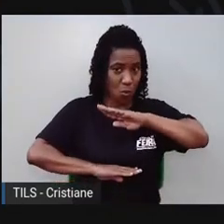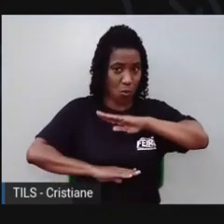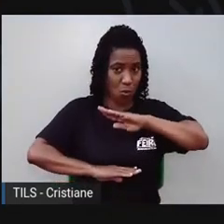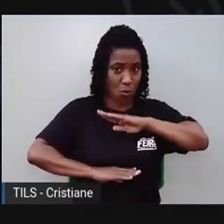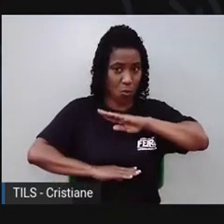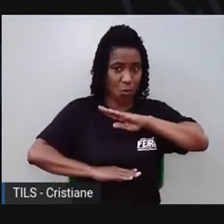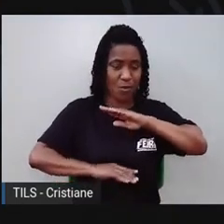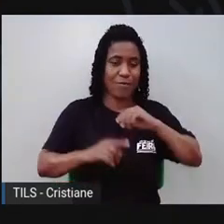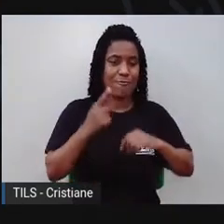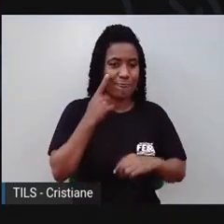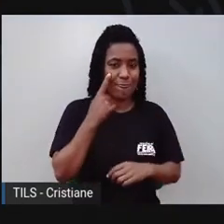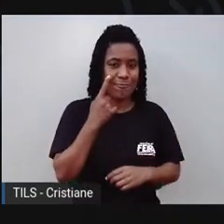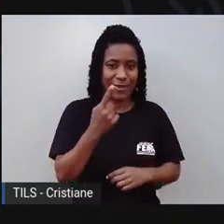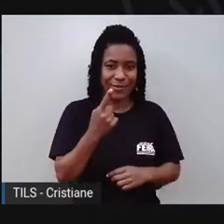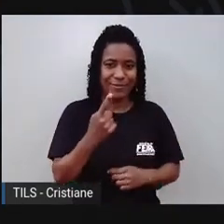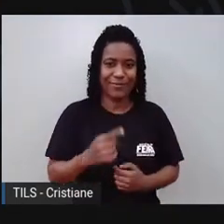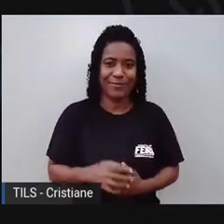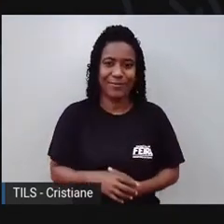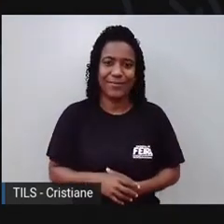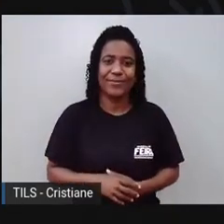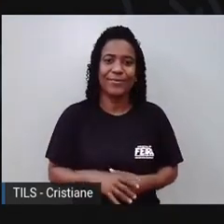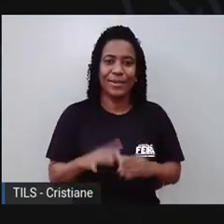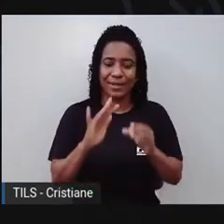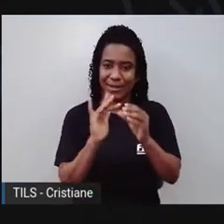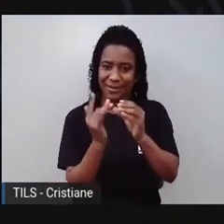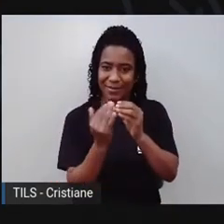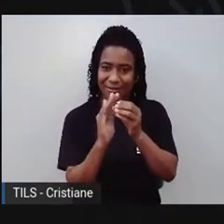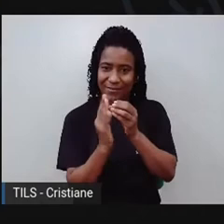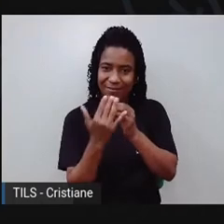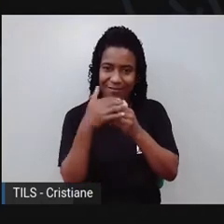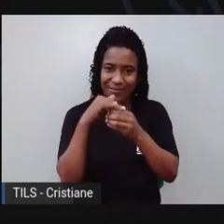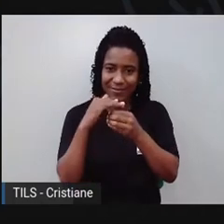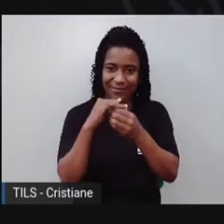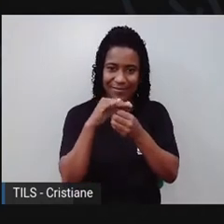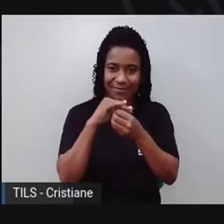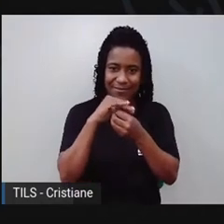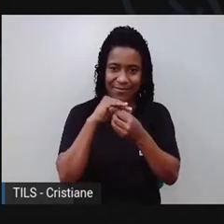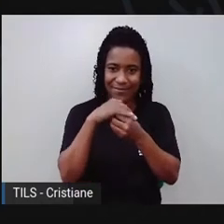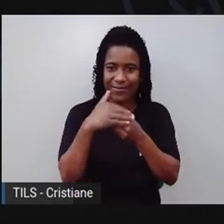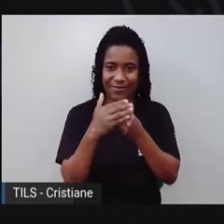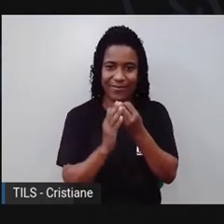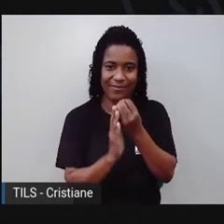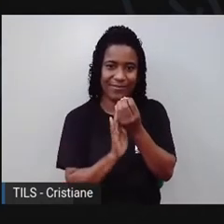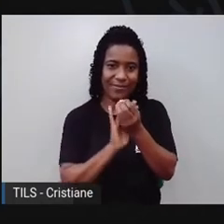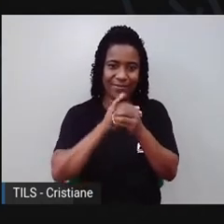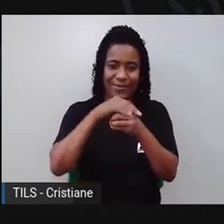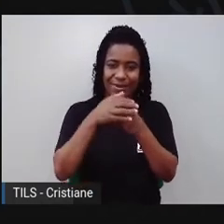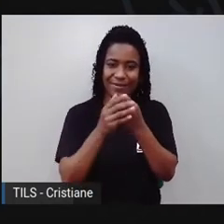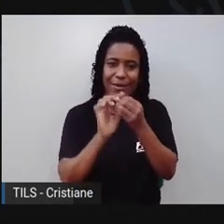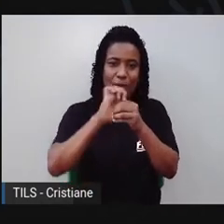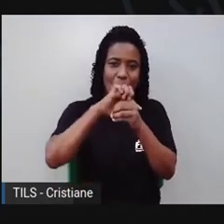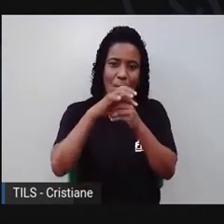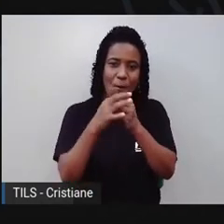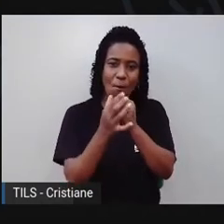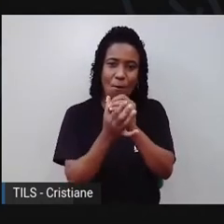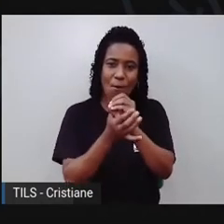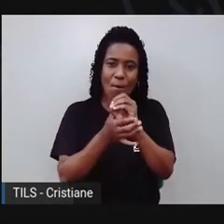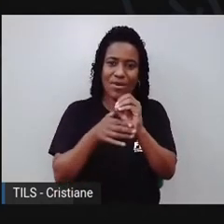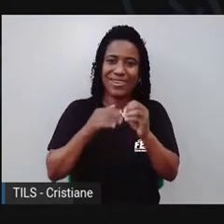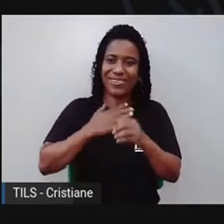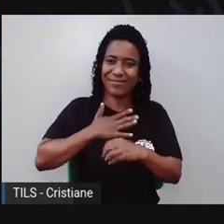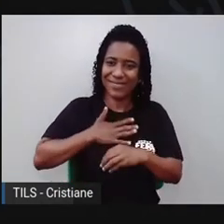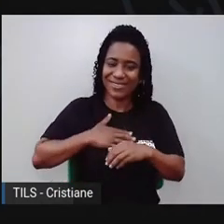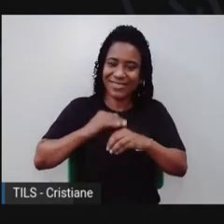do porquinho, molha o dedinho, vai passando a mão, ó como fica lisinha, tá vendo?